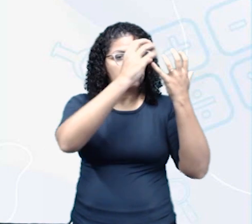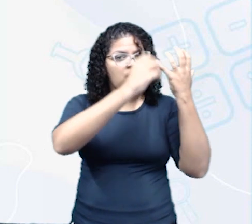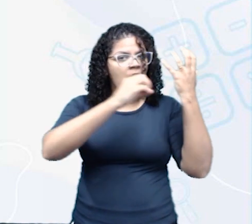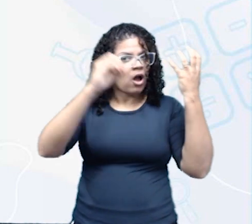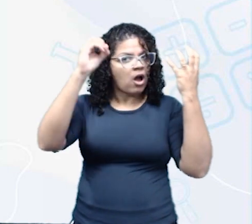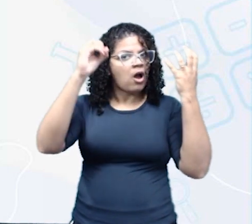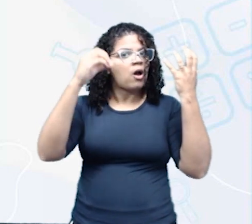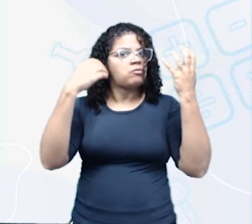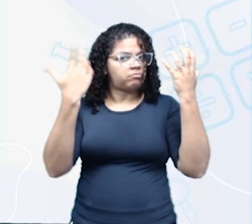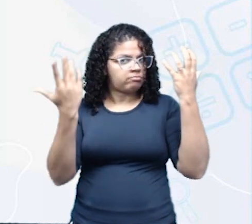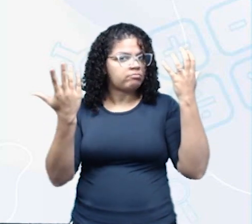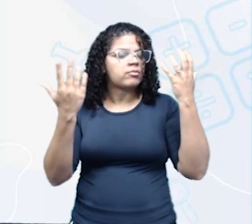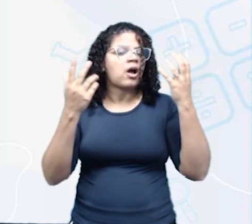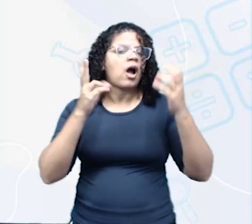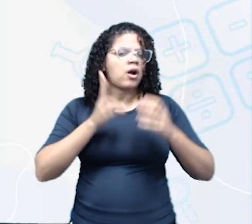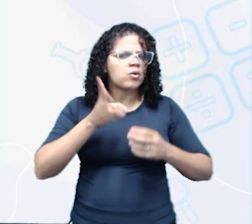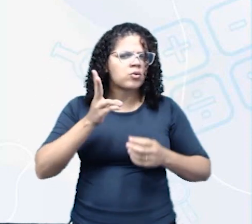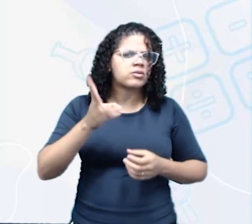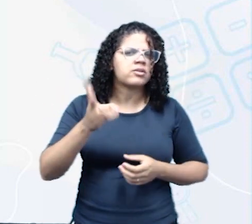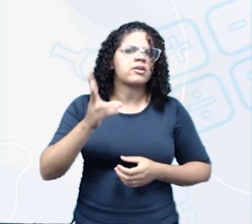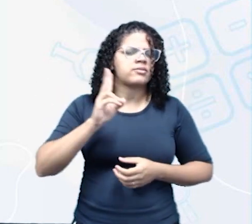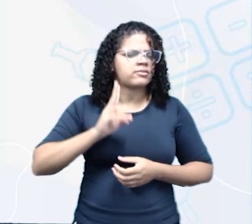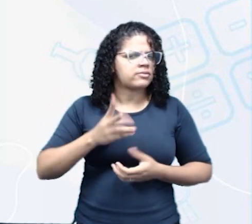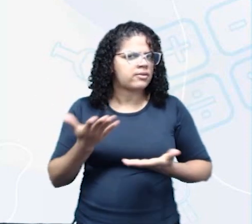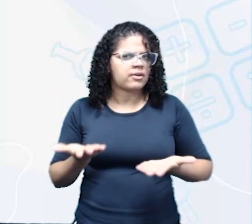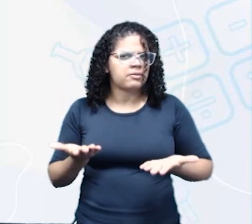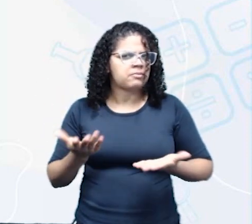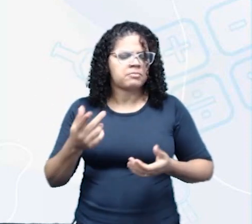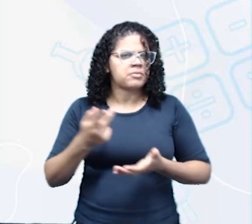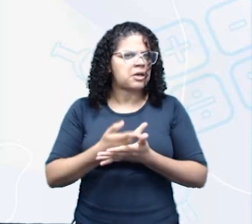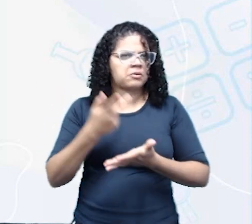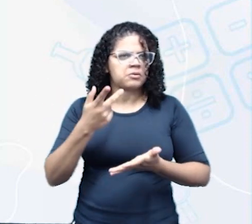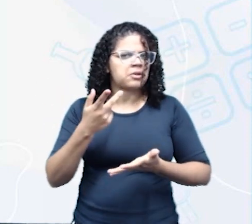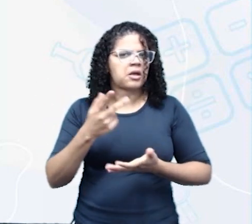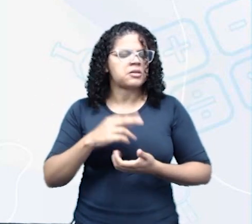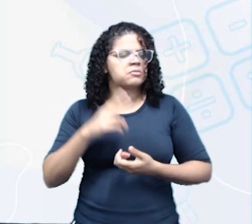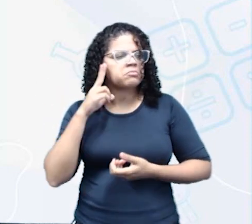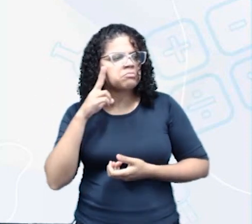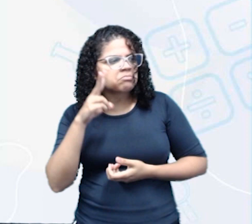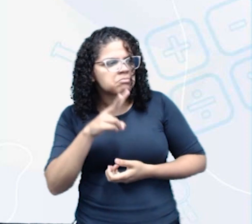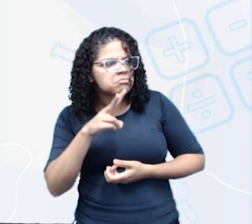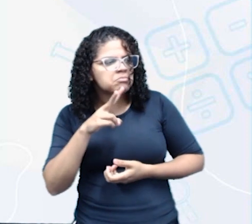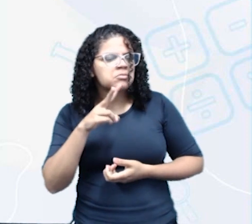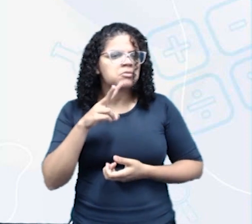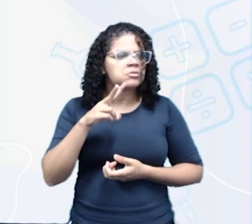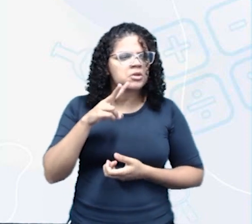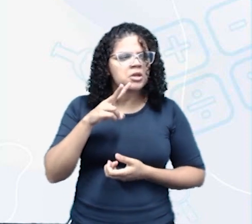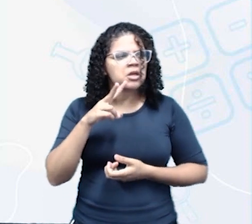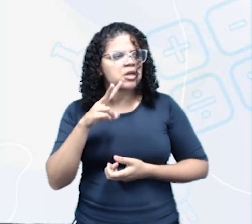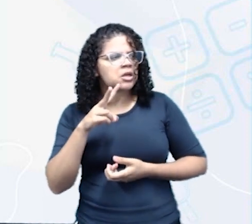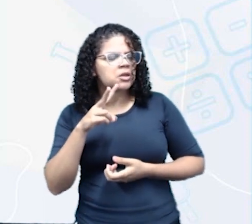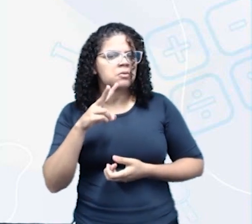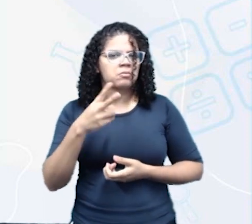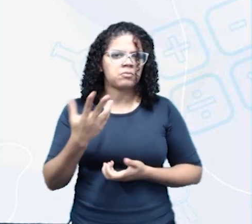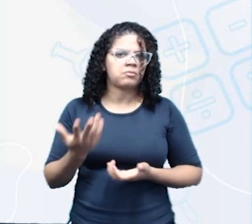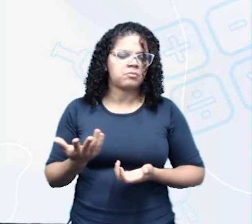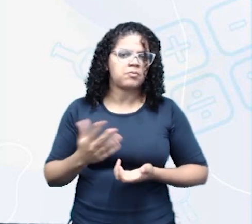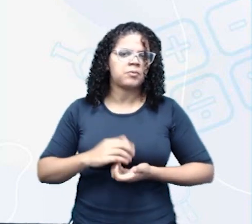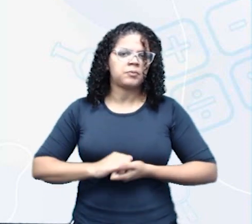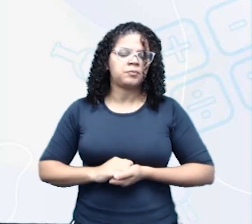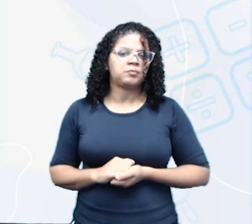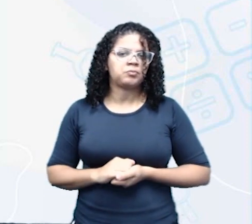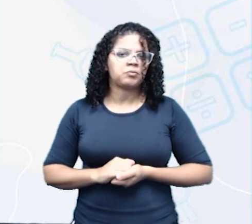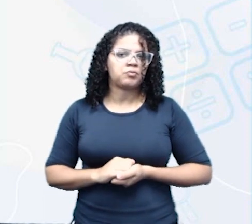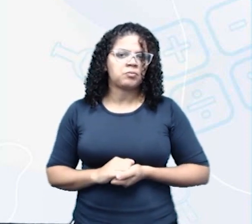que acontece todo dia, a revelia da nossa percepção está lá acontecendo sempre, e tem